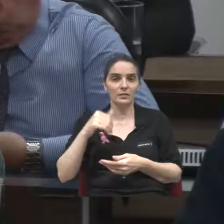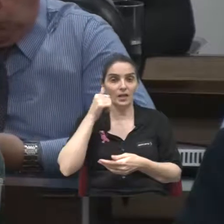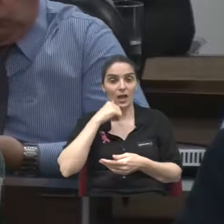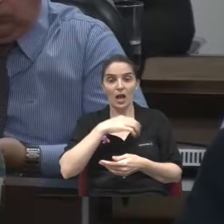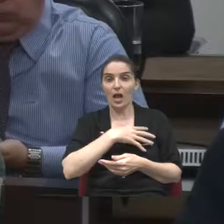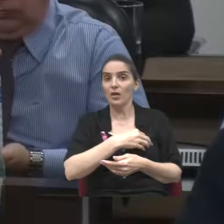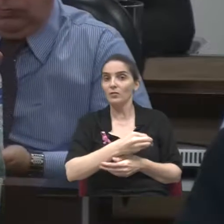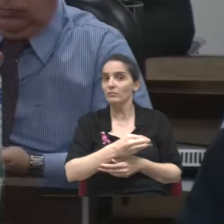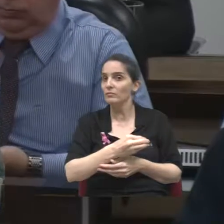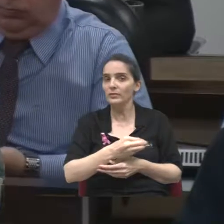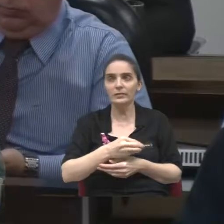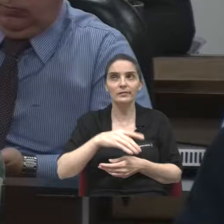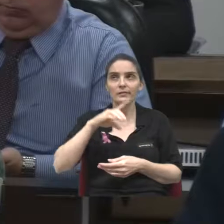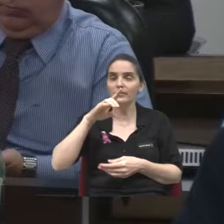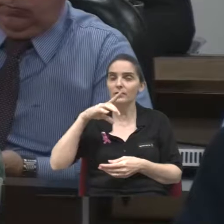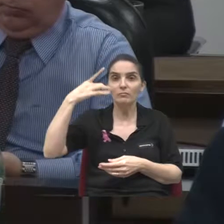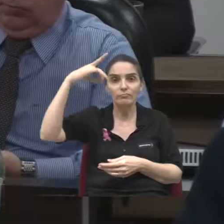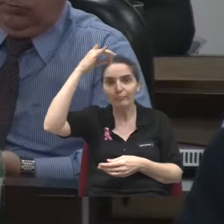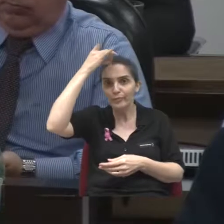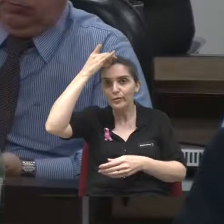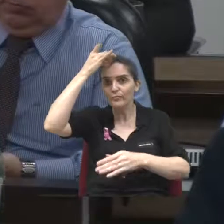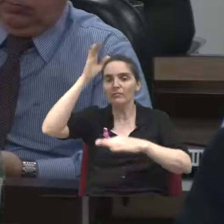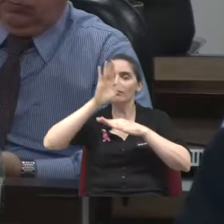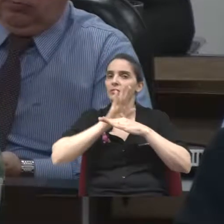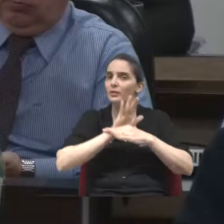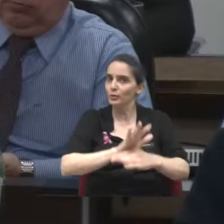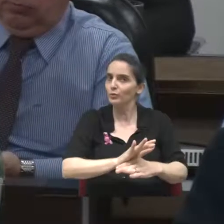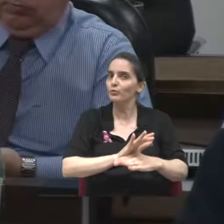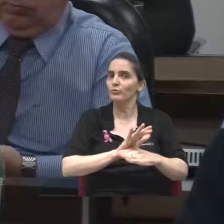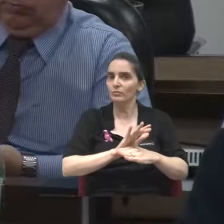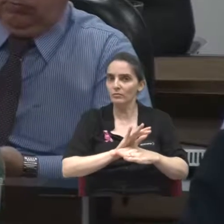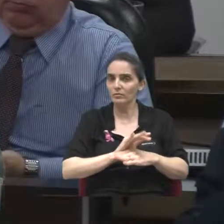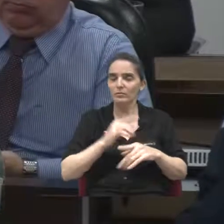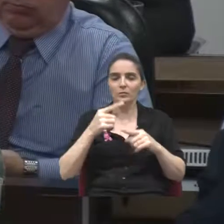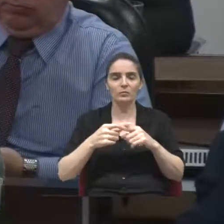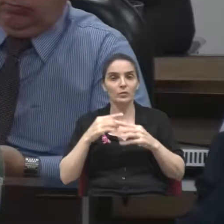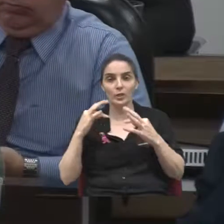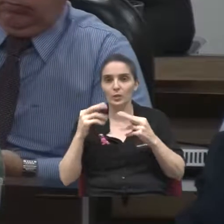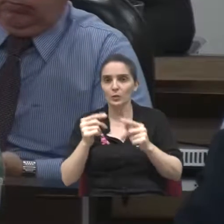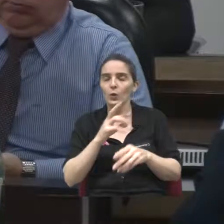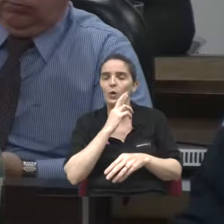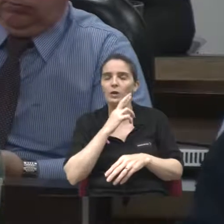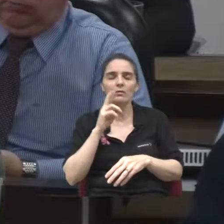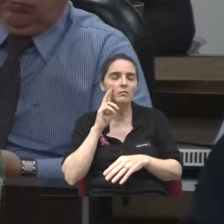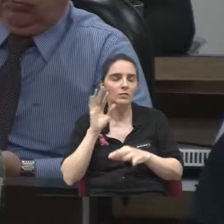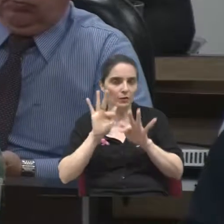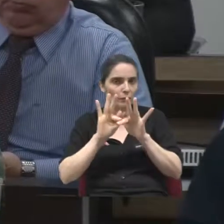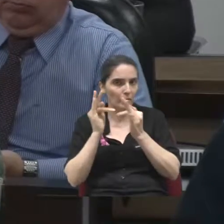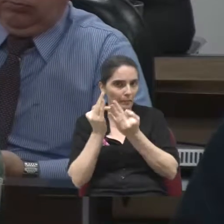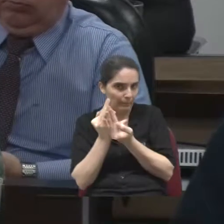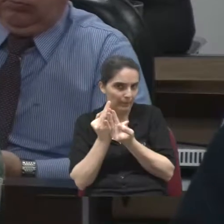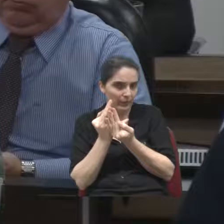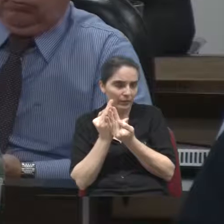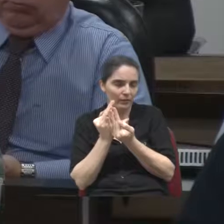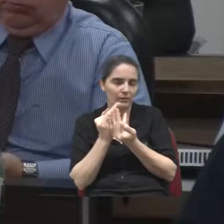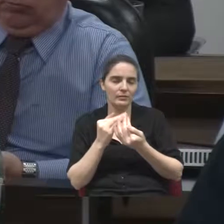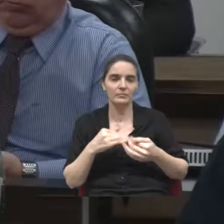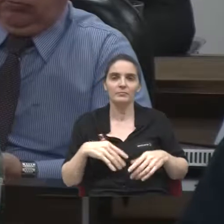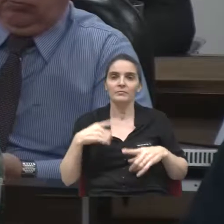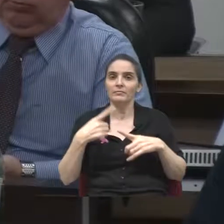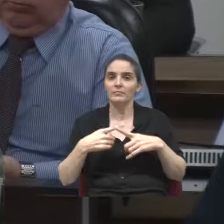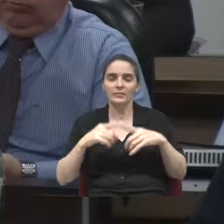Espírito Santo, que nós estávamos todos no restaurante, a família, em comemoração de um